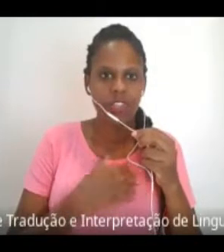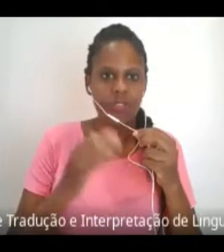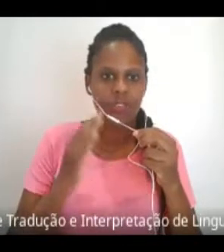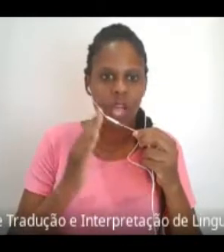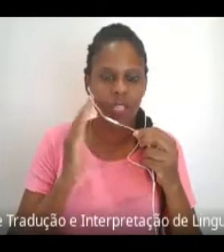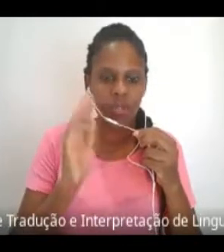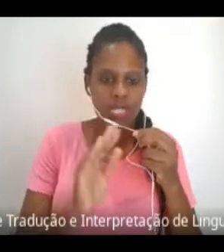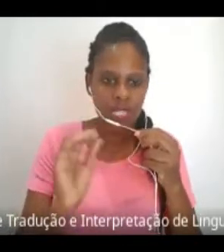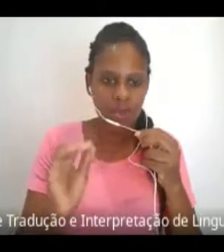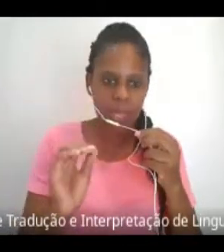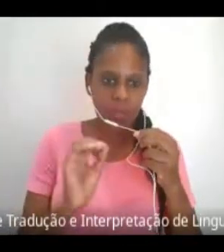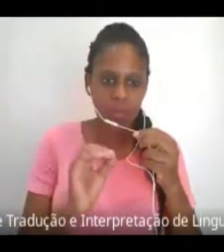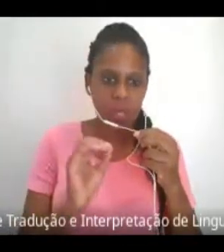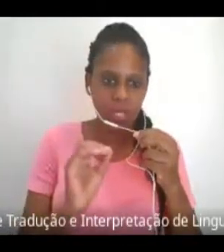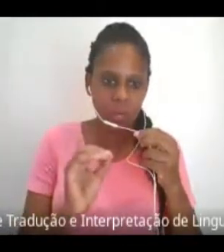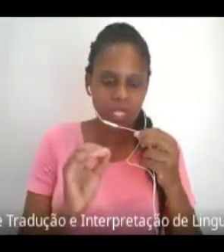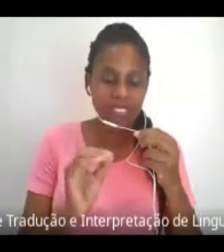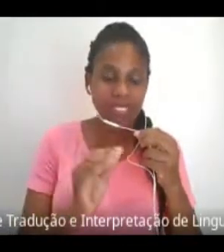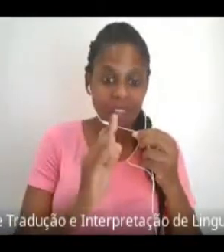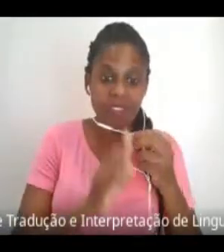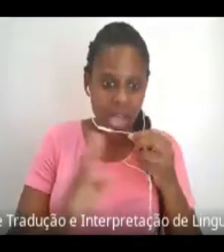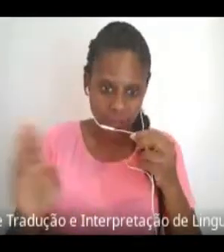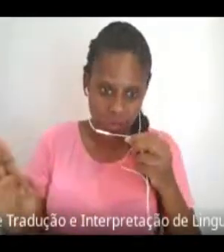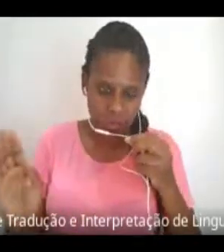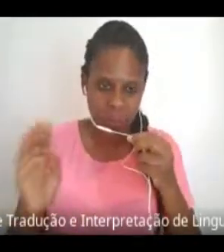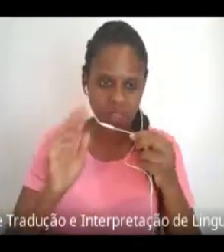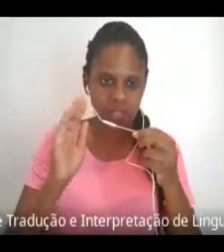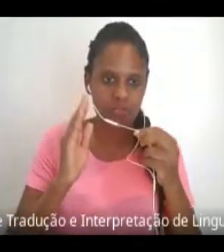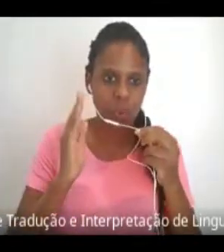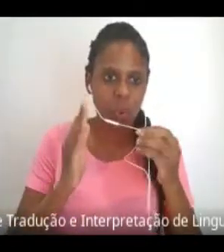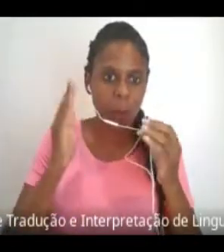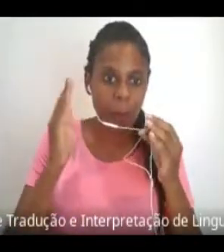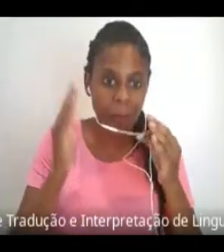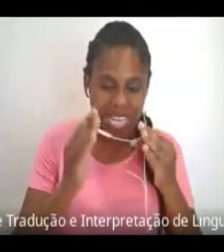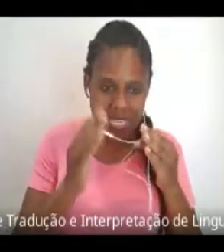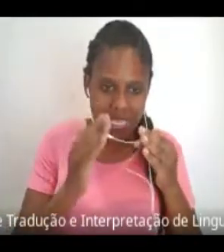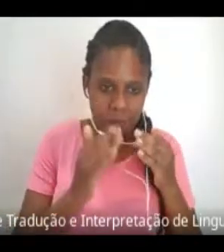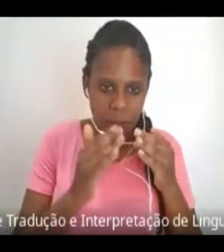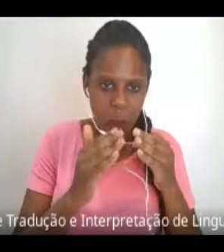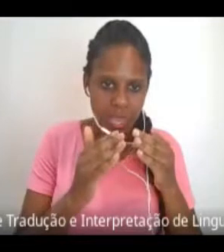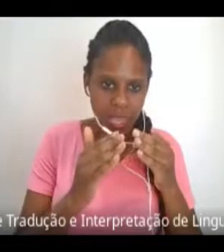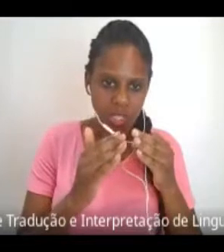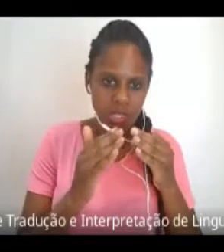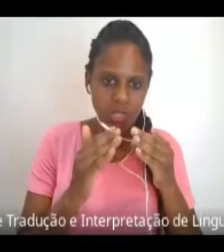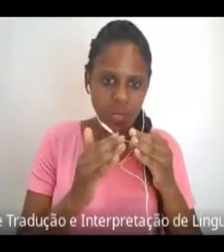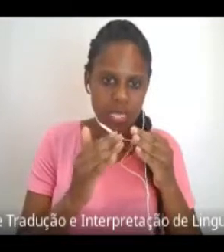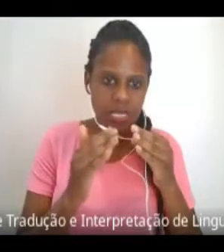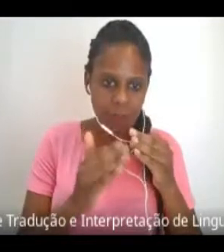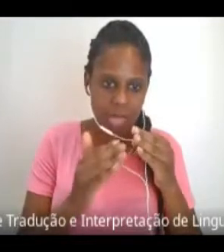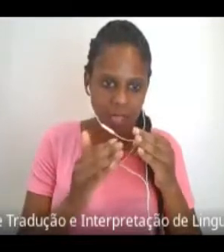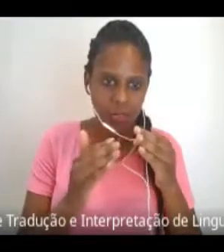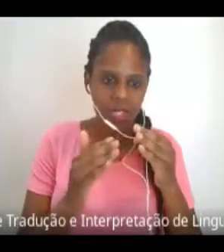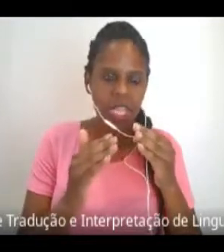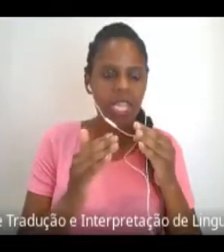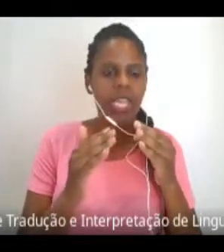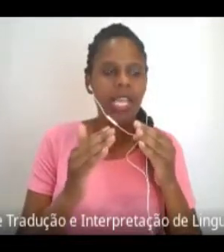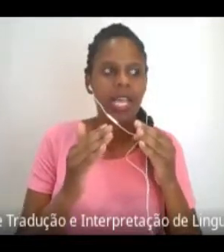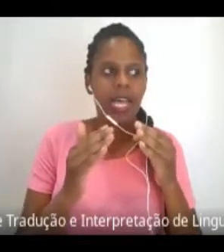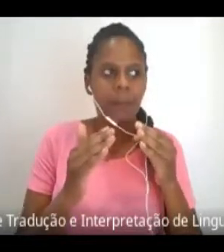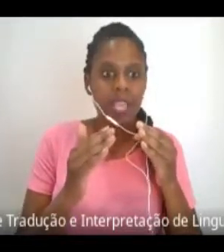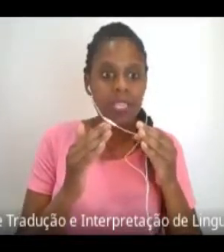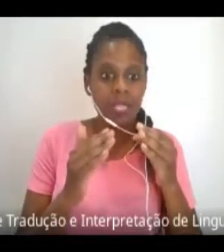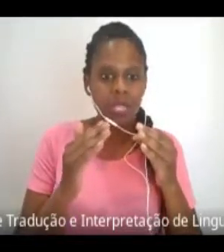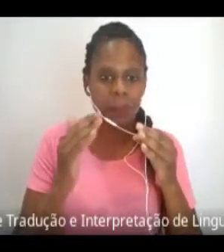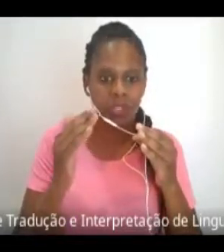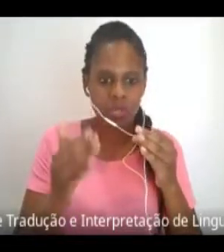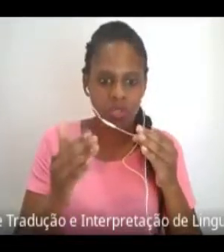tradutores e intérpretes, a gente foca em 2 aspectos muito importantes. Tem vários, mas a gente focou principalmente nesses 2